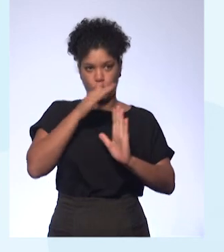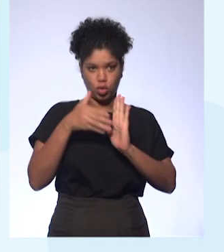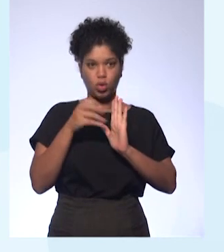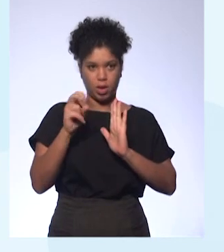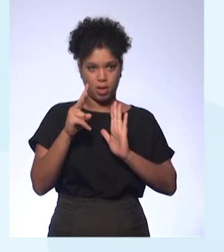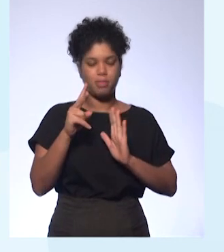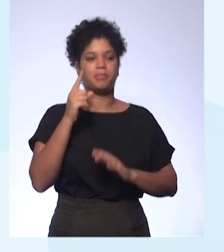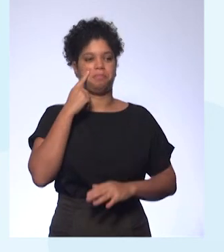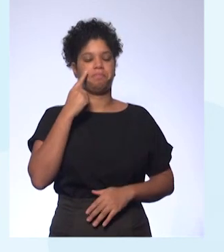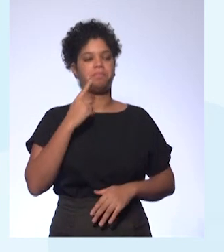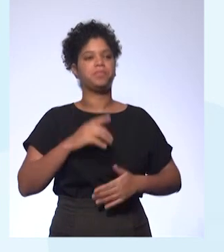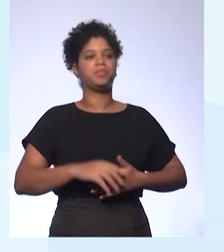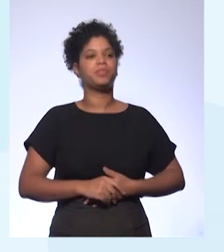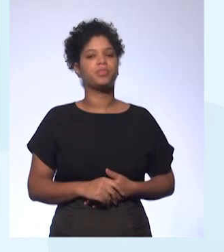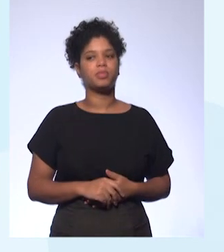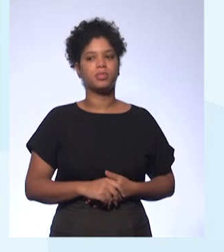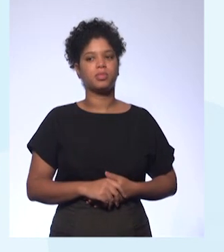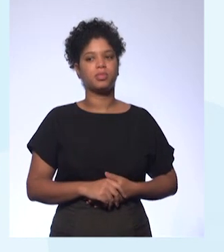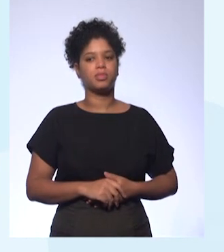ok?